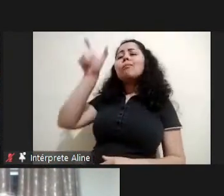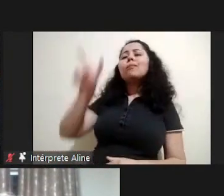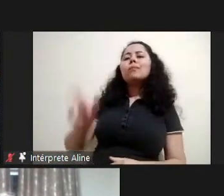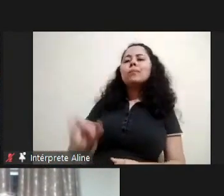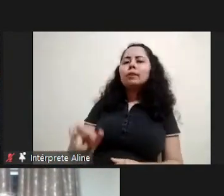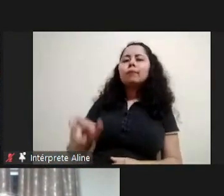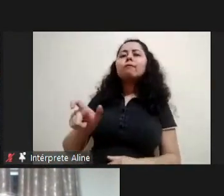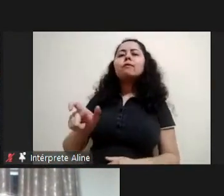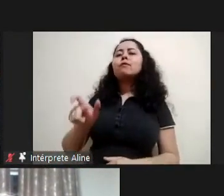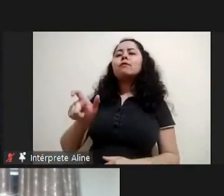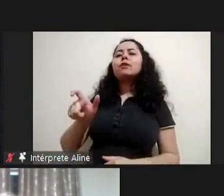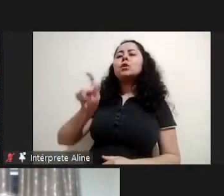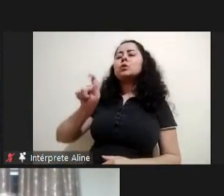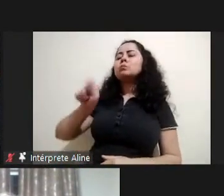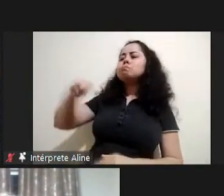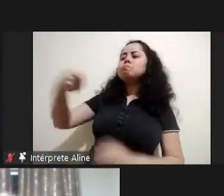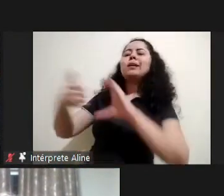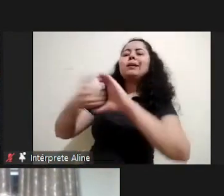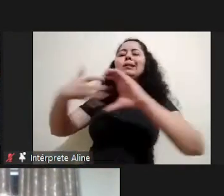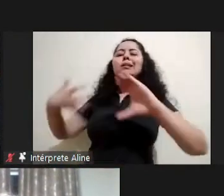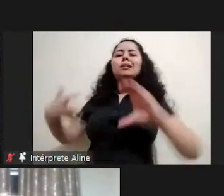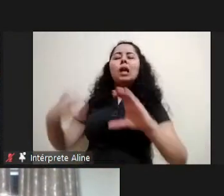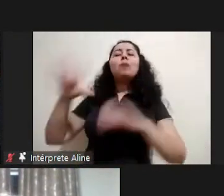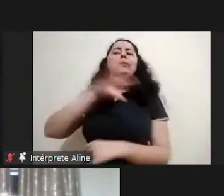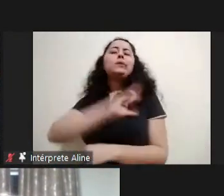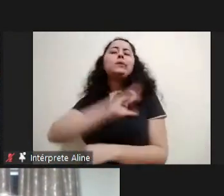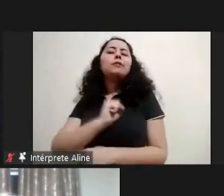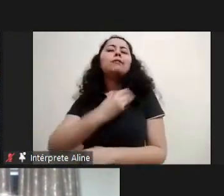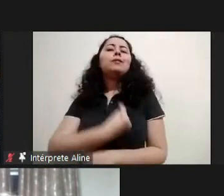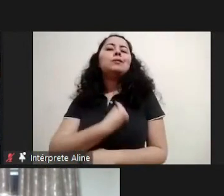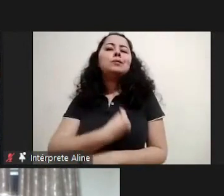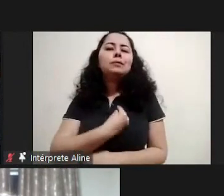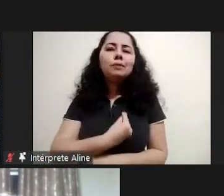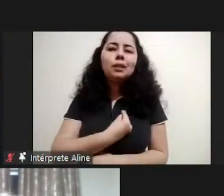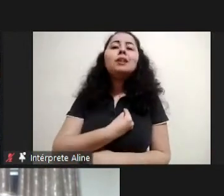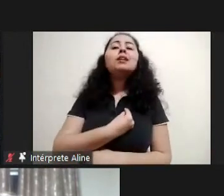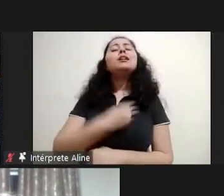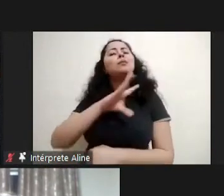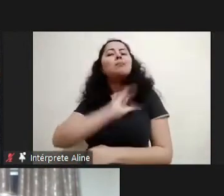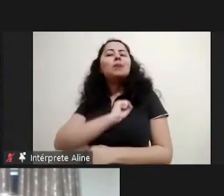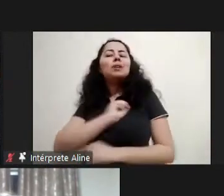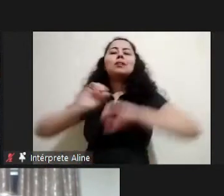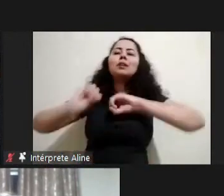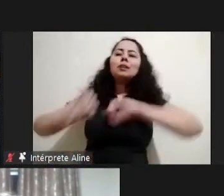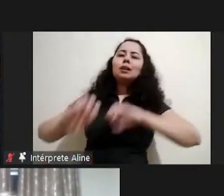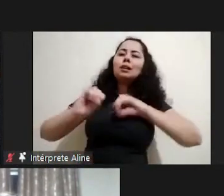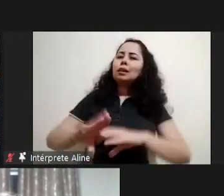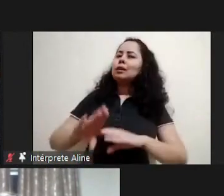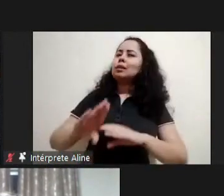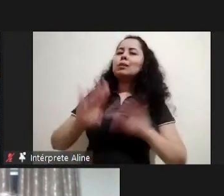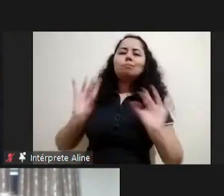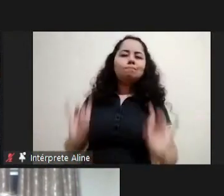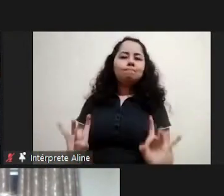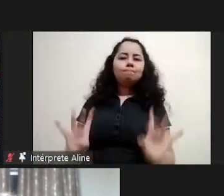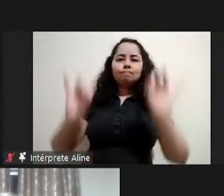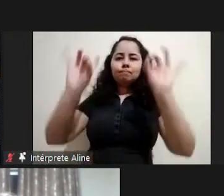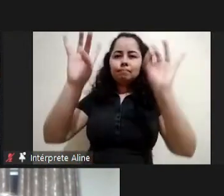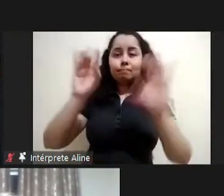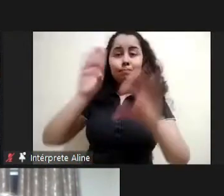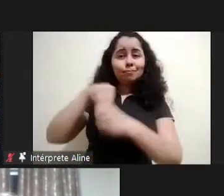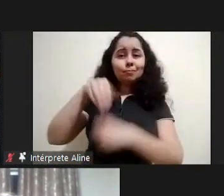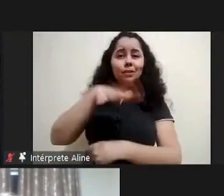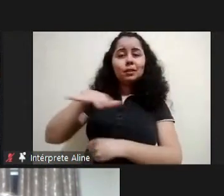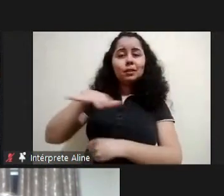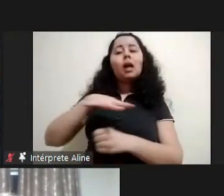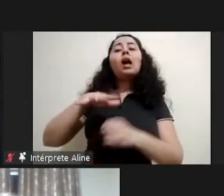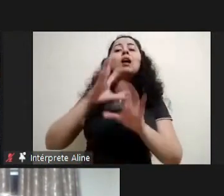da vida e apaixonado pela docência. Um ícone na área contábil. Passou pela vida de muitas pessoas